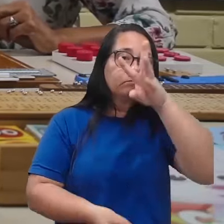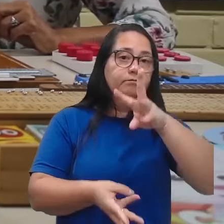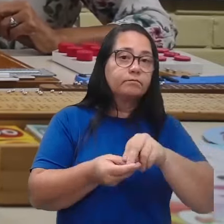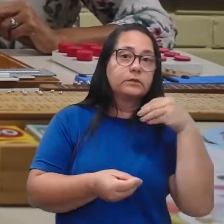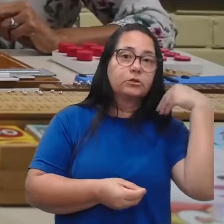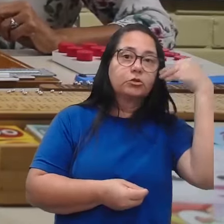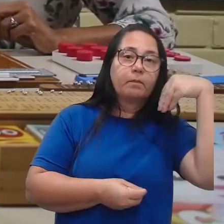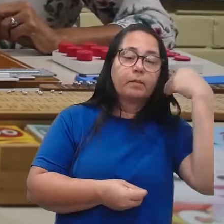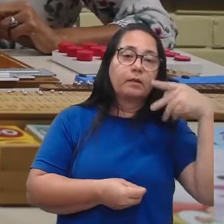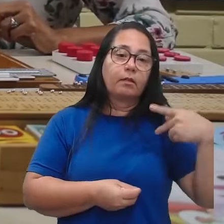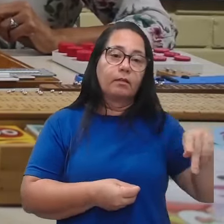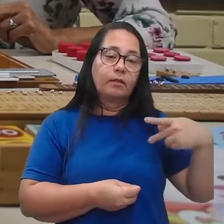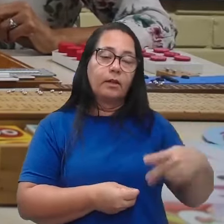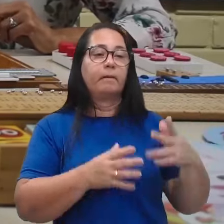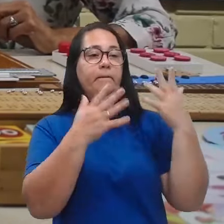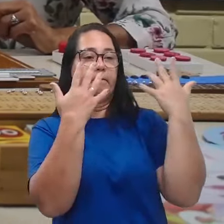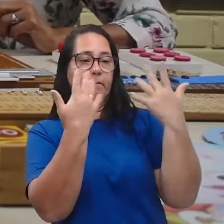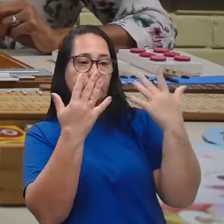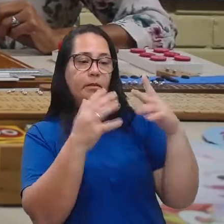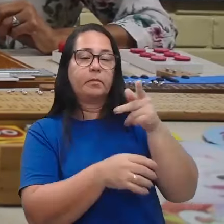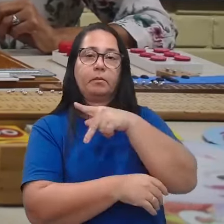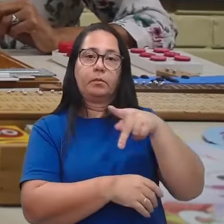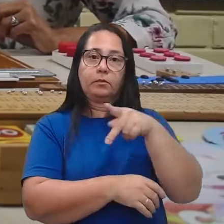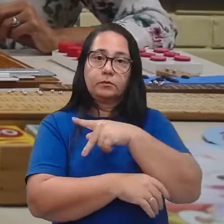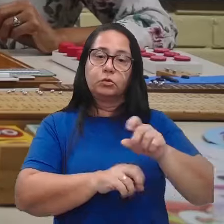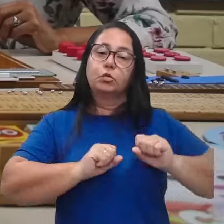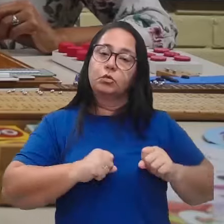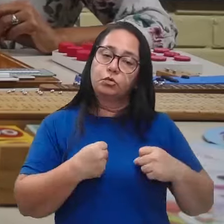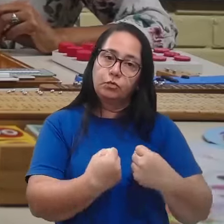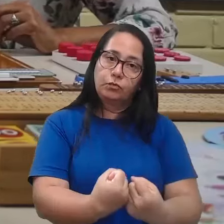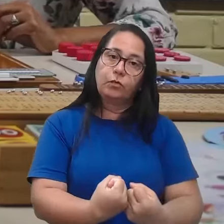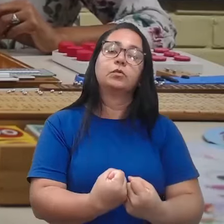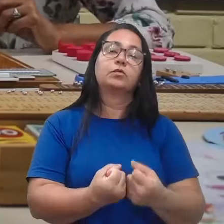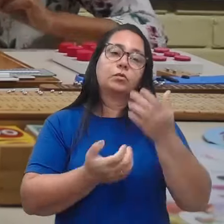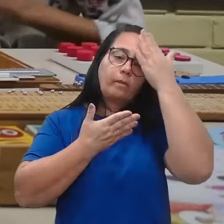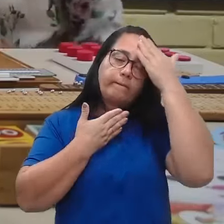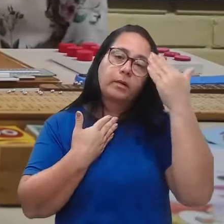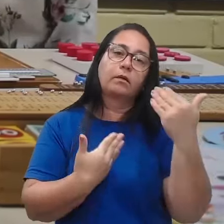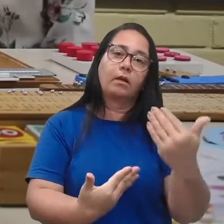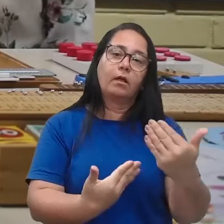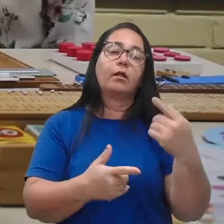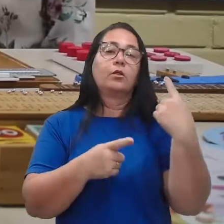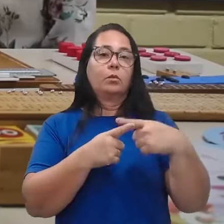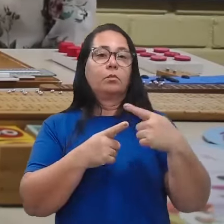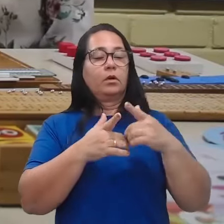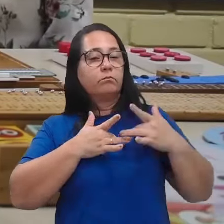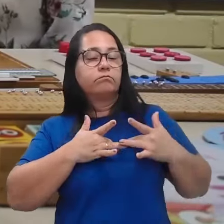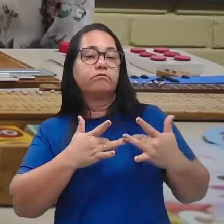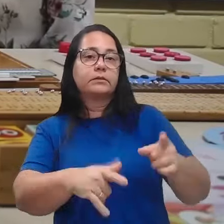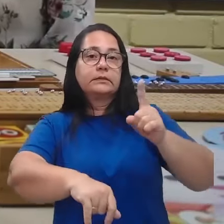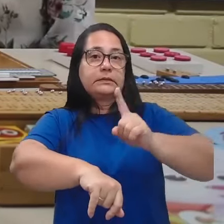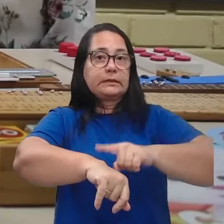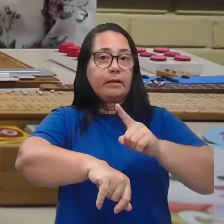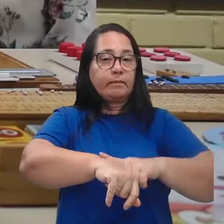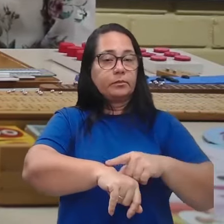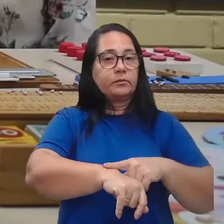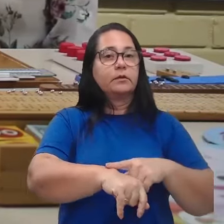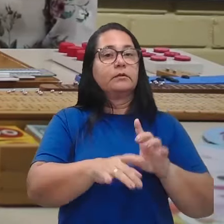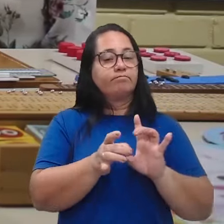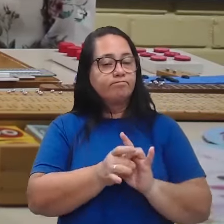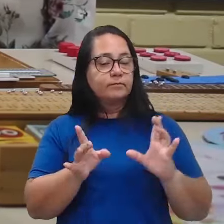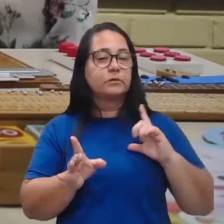experiências. Professora, parabéns pelo seu esforço, mais uma vez. Muito obrigado, viu, por se dispor aí do seu tempo para conversar um